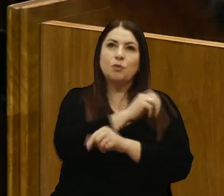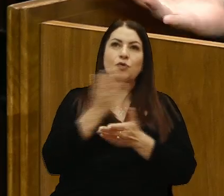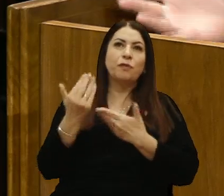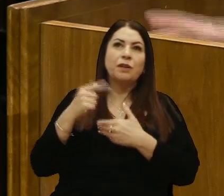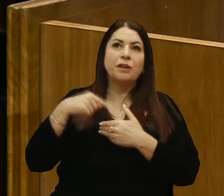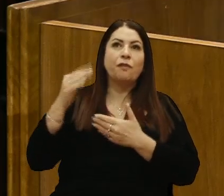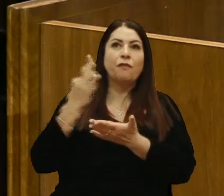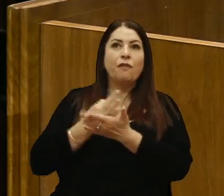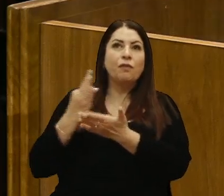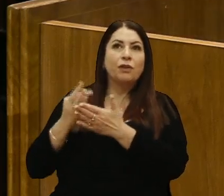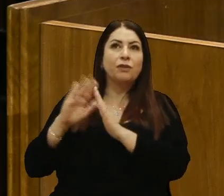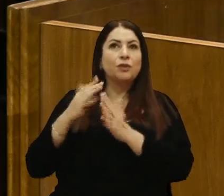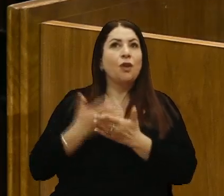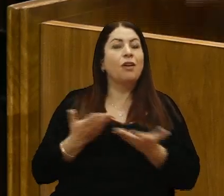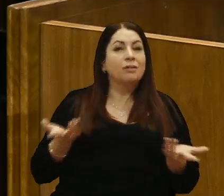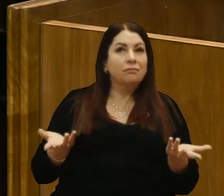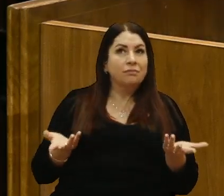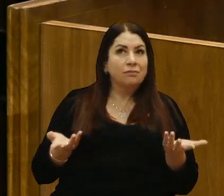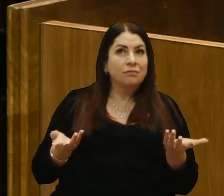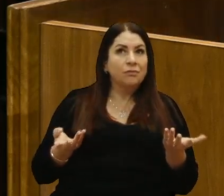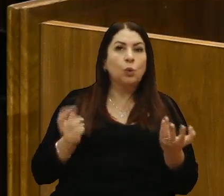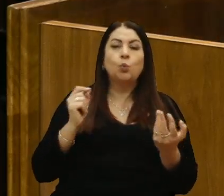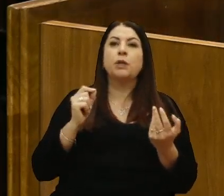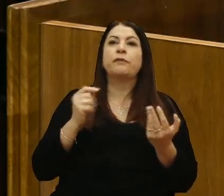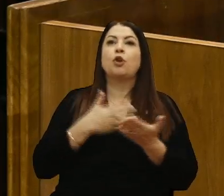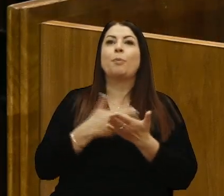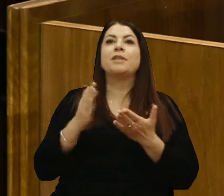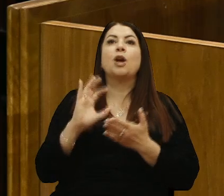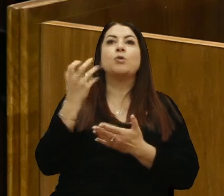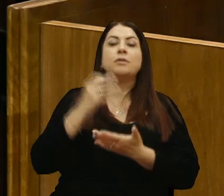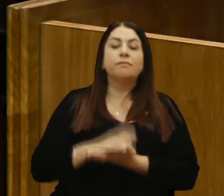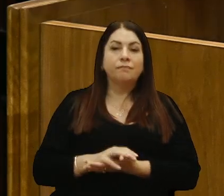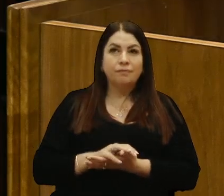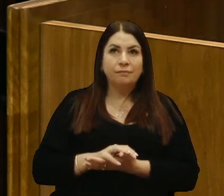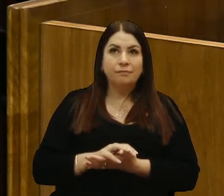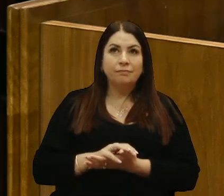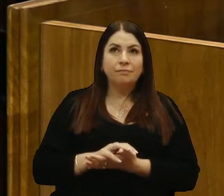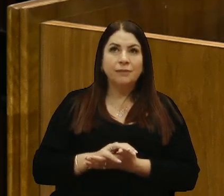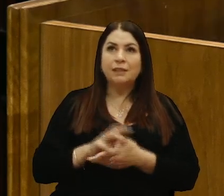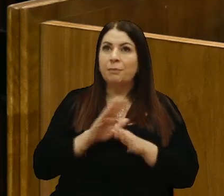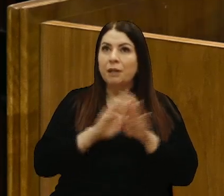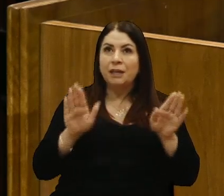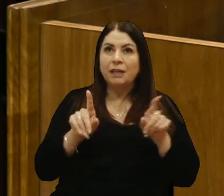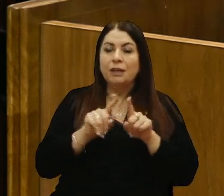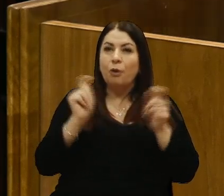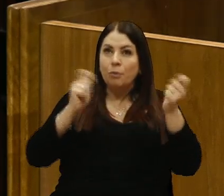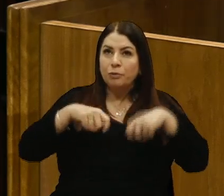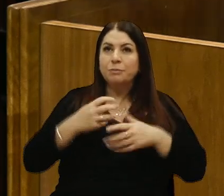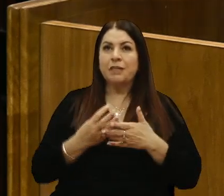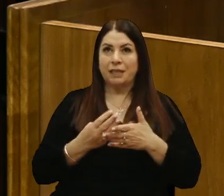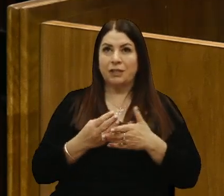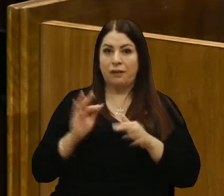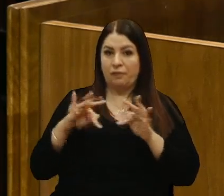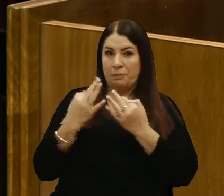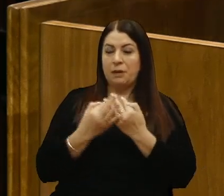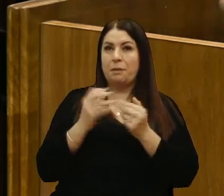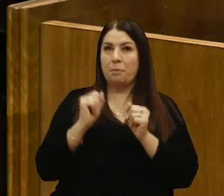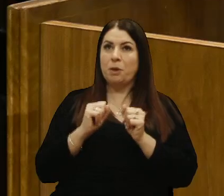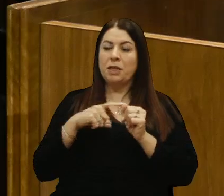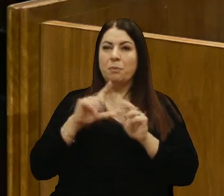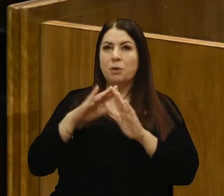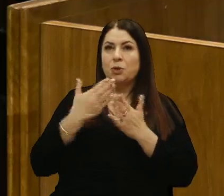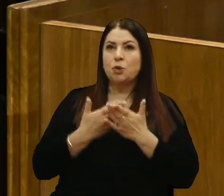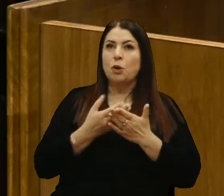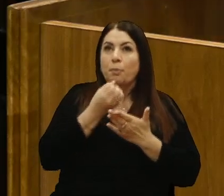não estão indo para a escola. O que vai começar a acontecer se a gente acabar com a possibilidade das famílias poderem ter uma